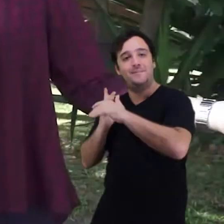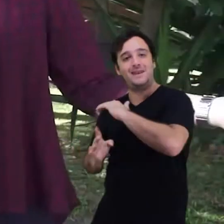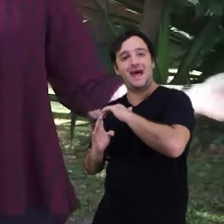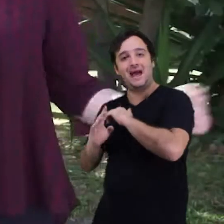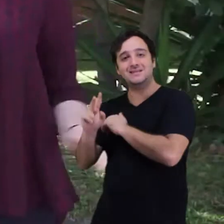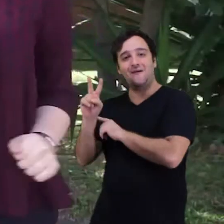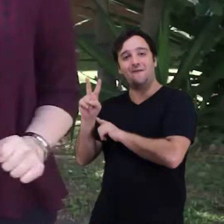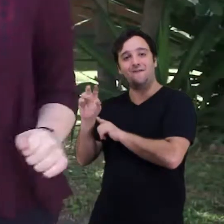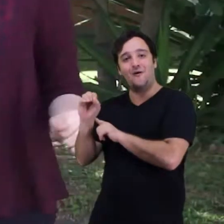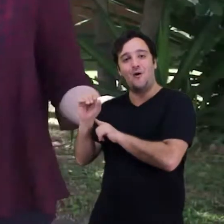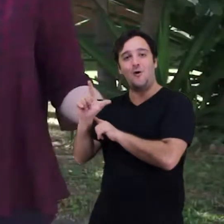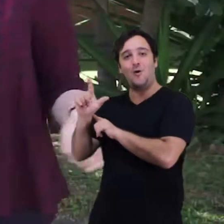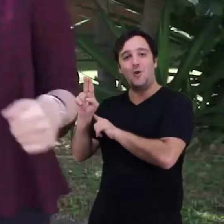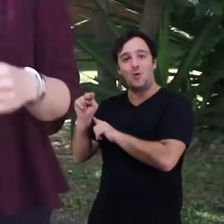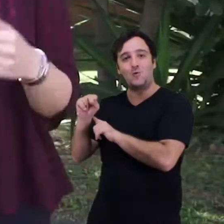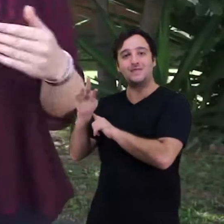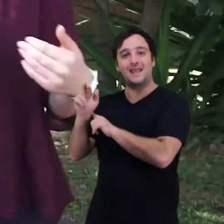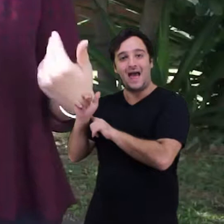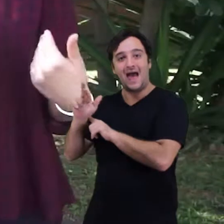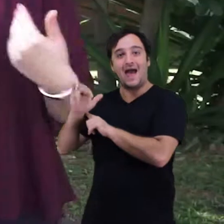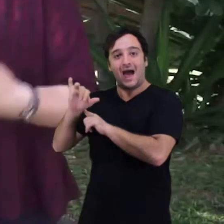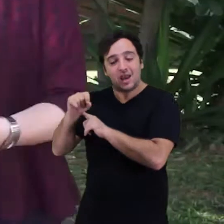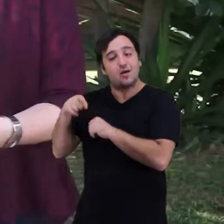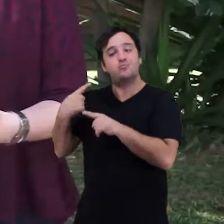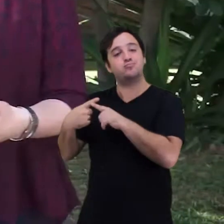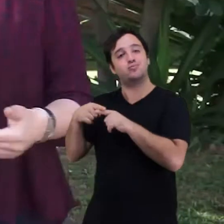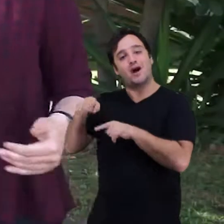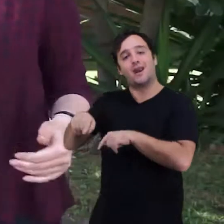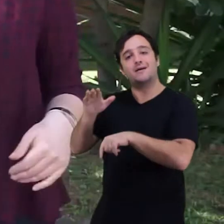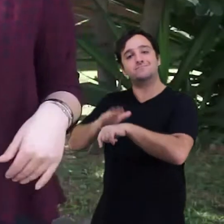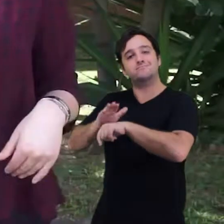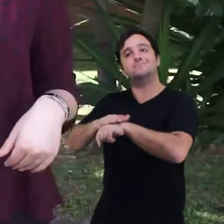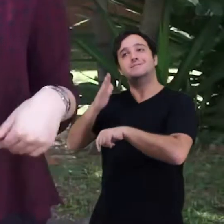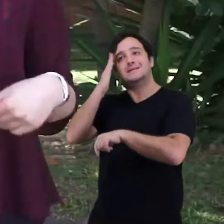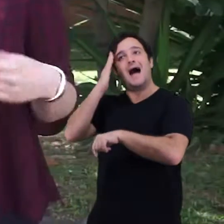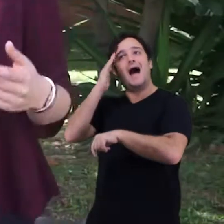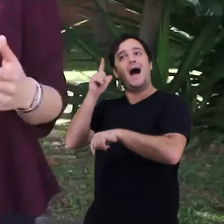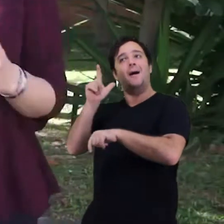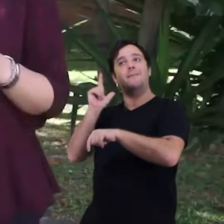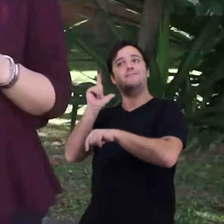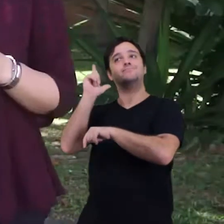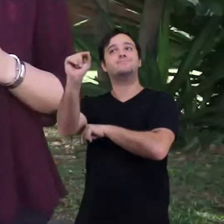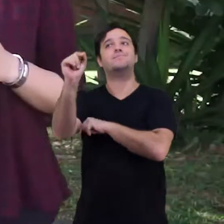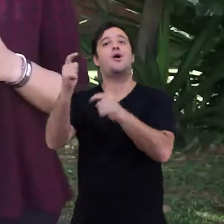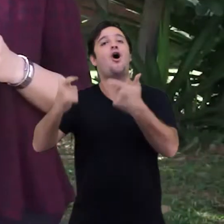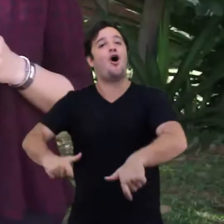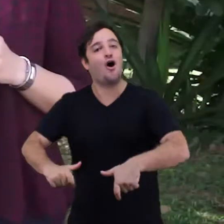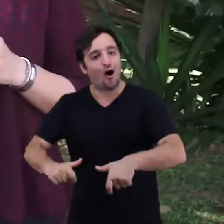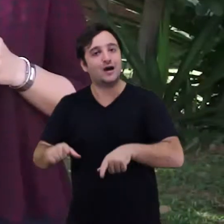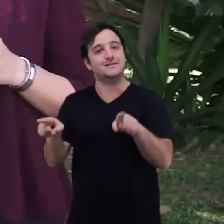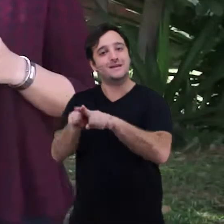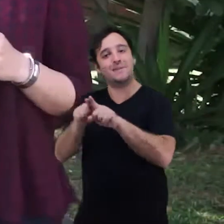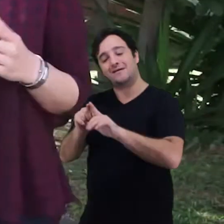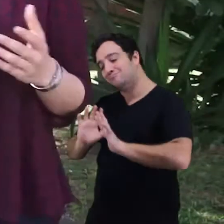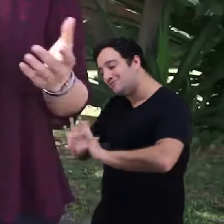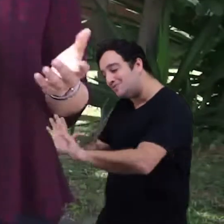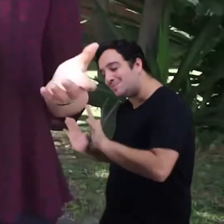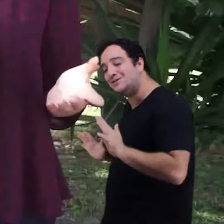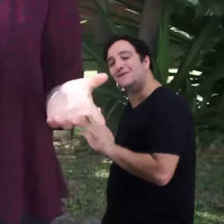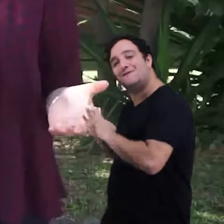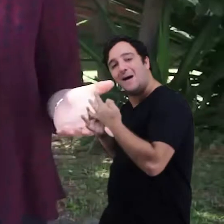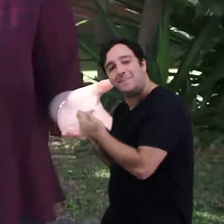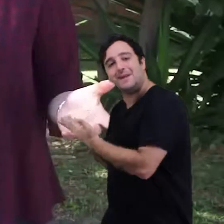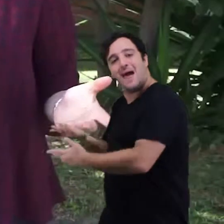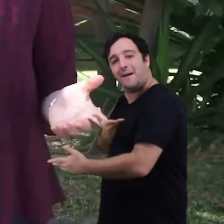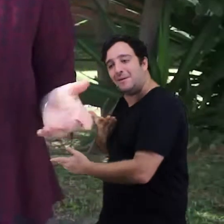sua família, não existe. Muitas vezes essa pessoa chega aqui sozinha, ela chega aqui sem família, ela nem sabe